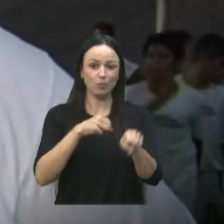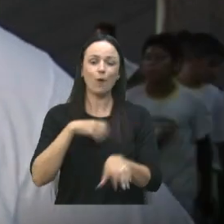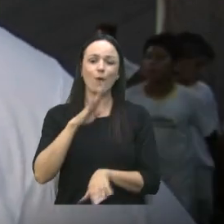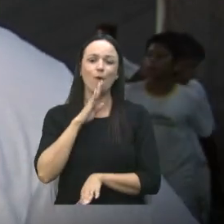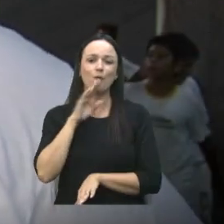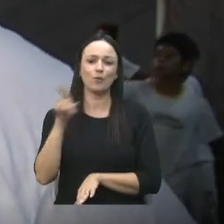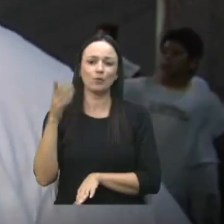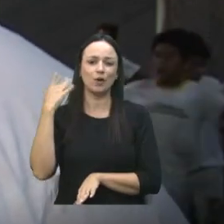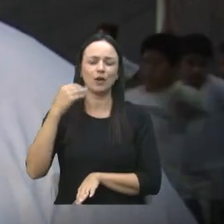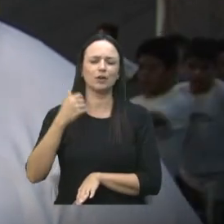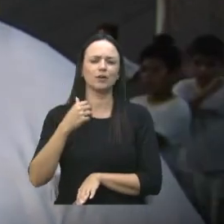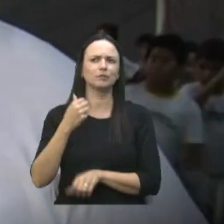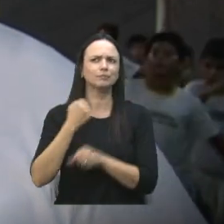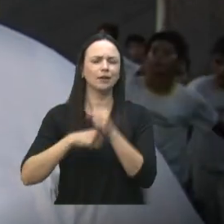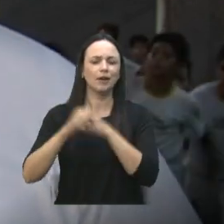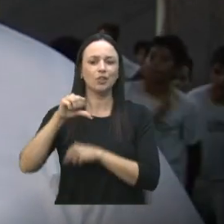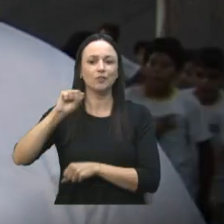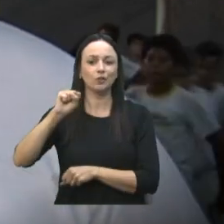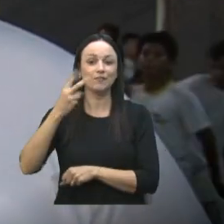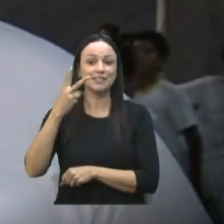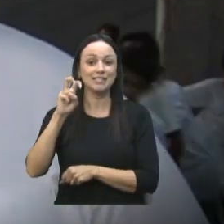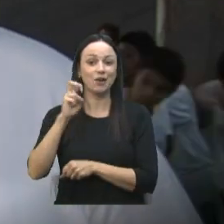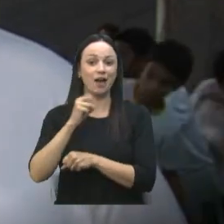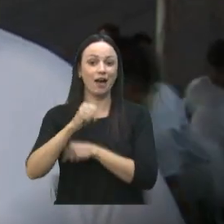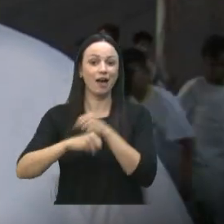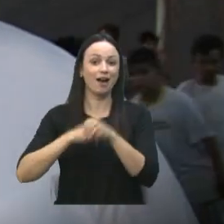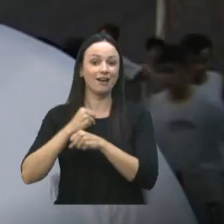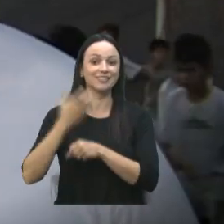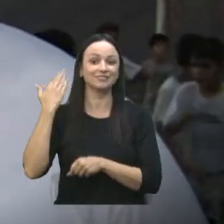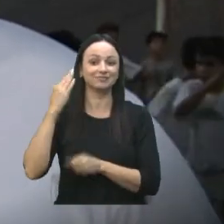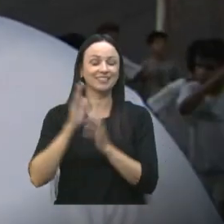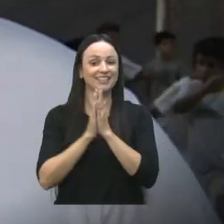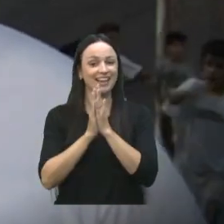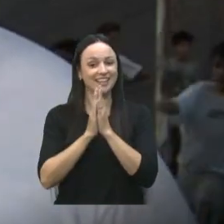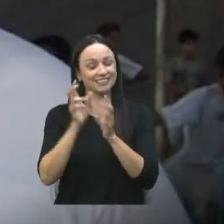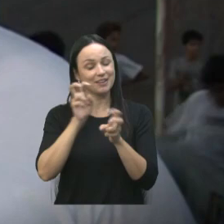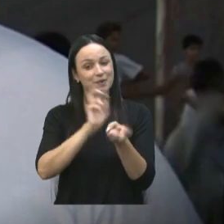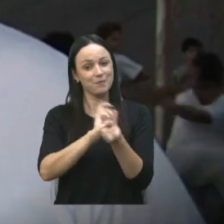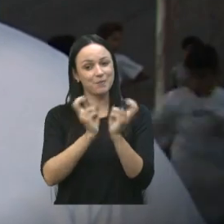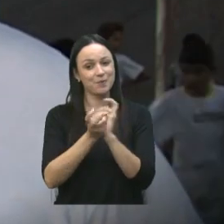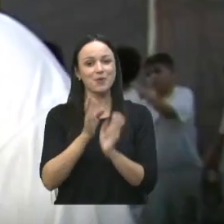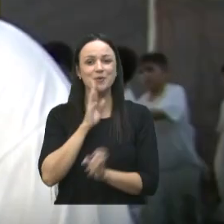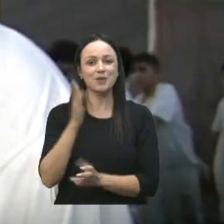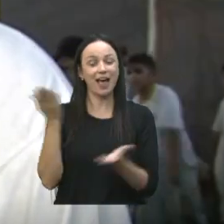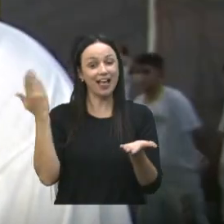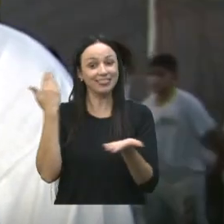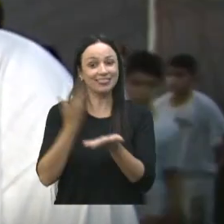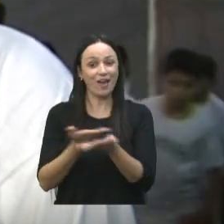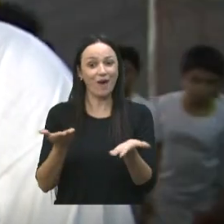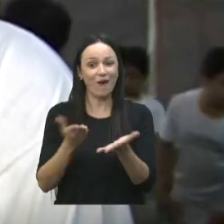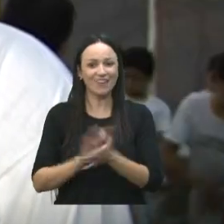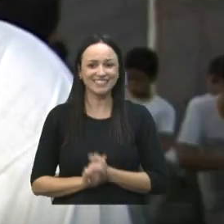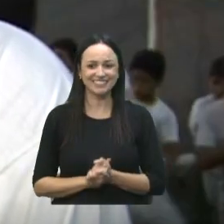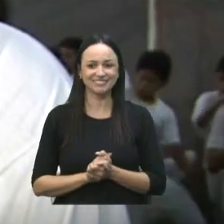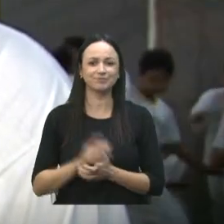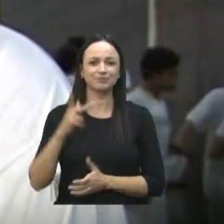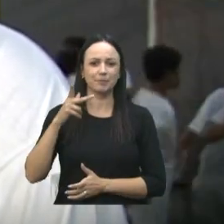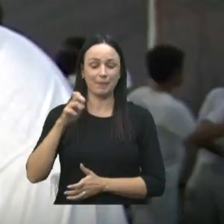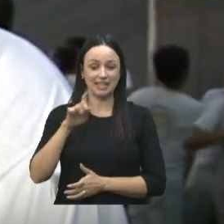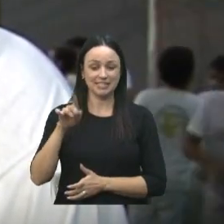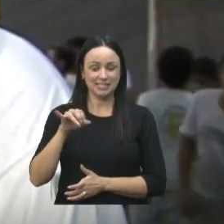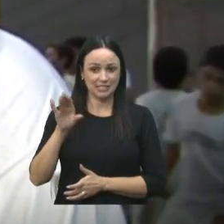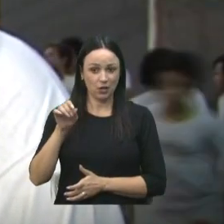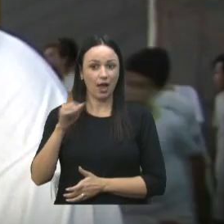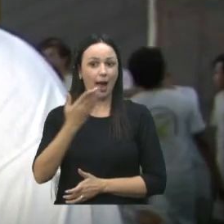foi em 98, ó, 25 anos atrás já. E graças a capoeira eu conheci o mestre, né? Até hoje também. O Pezinho, além de ser um amigo